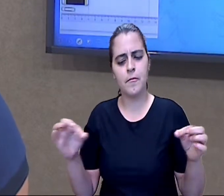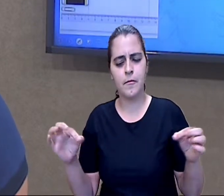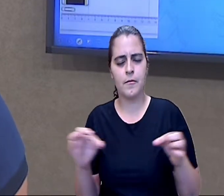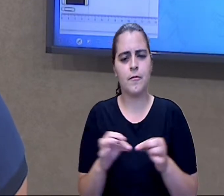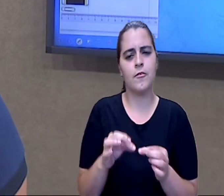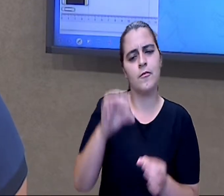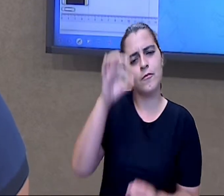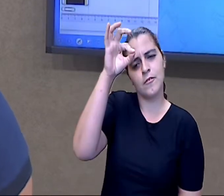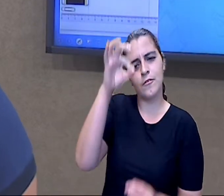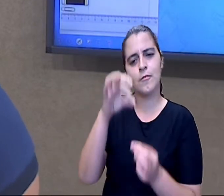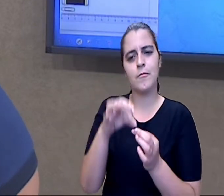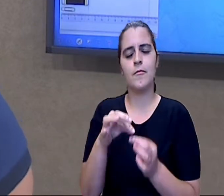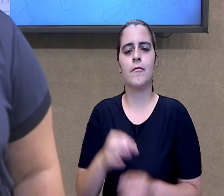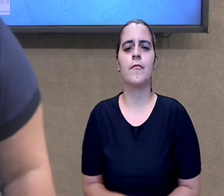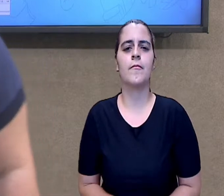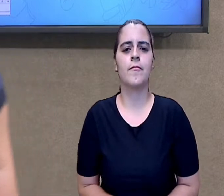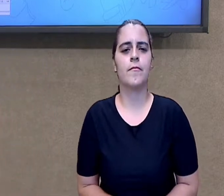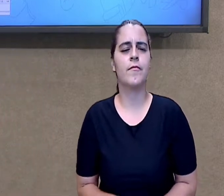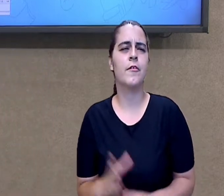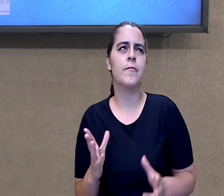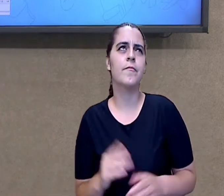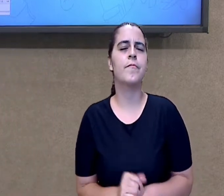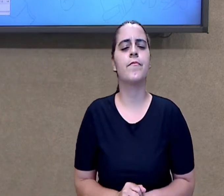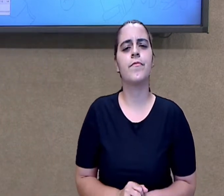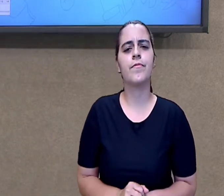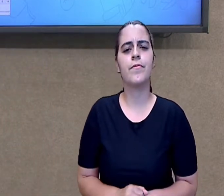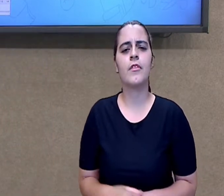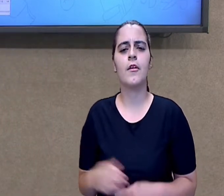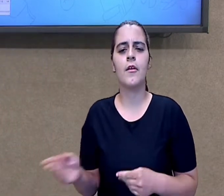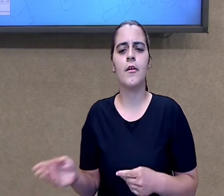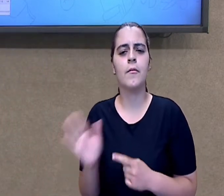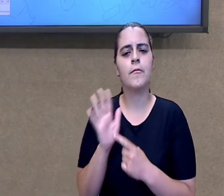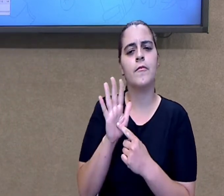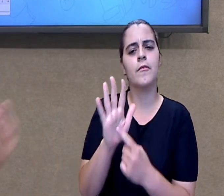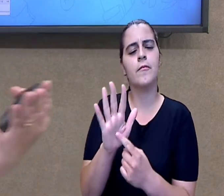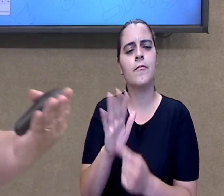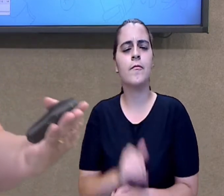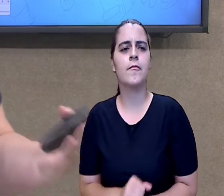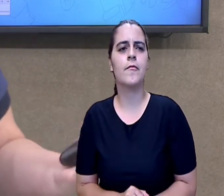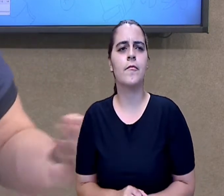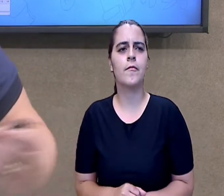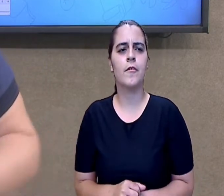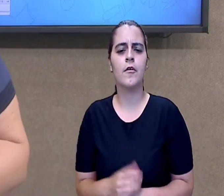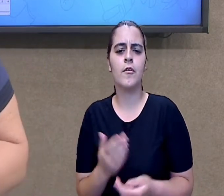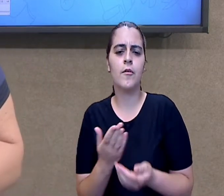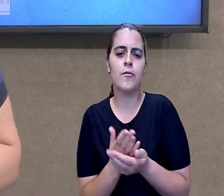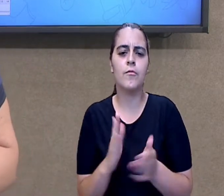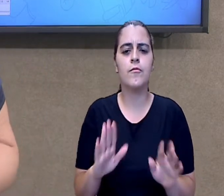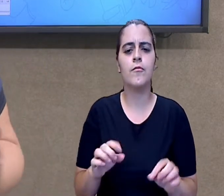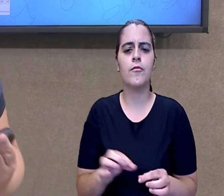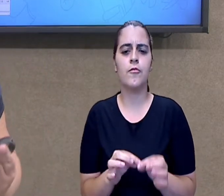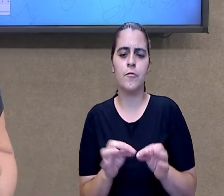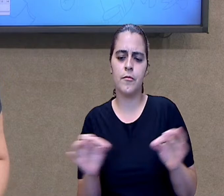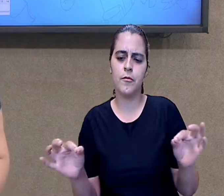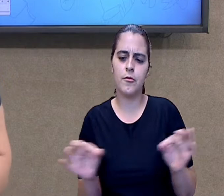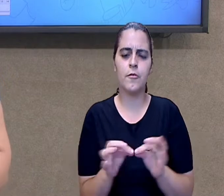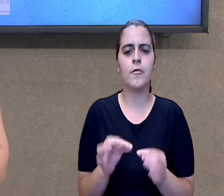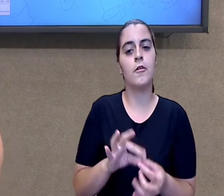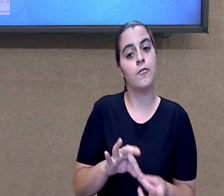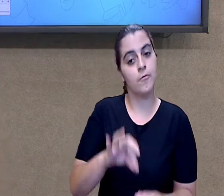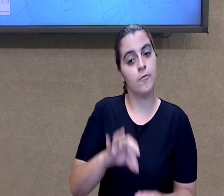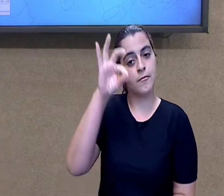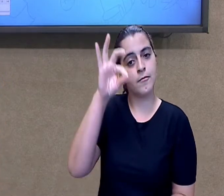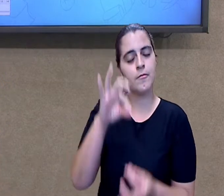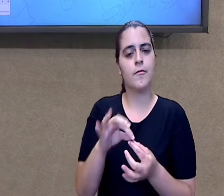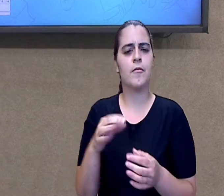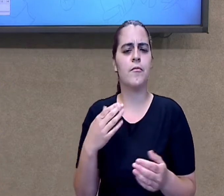de comprimento. Então, eu trago para vocês hoje a nossa última medida, que é a de comprimento.